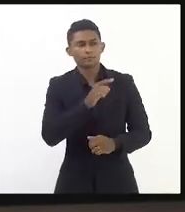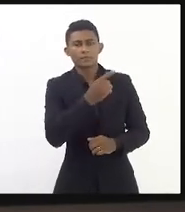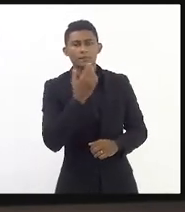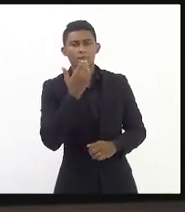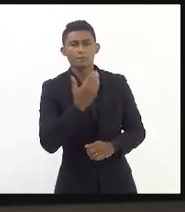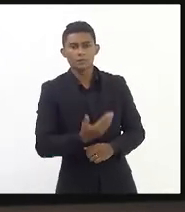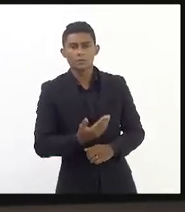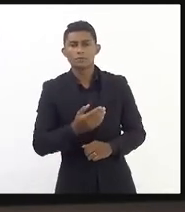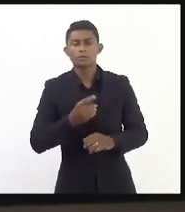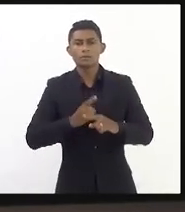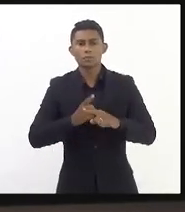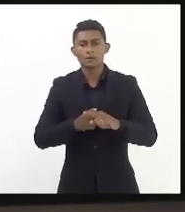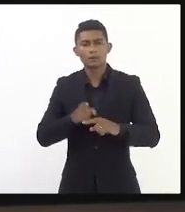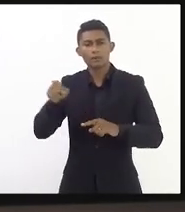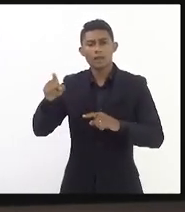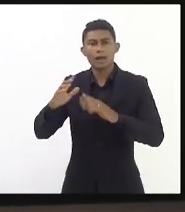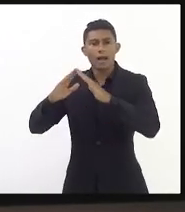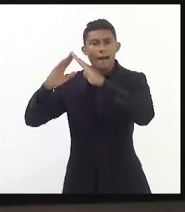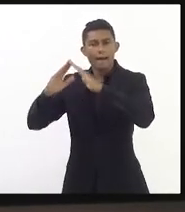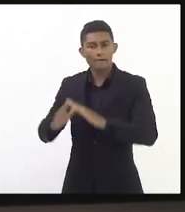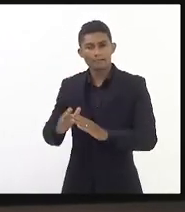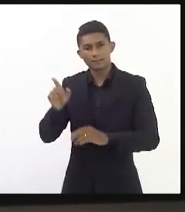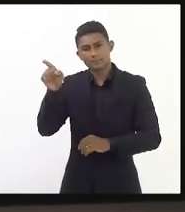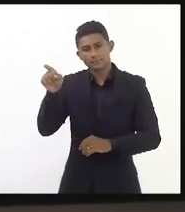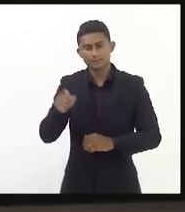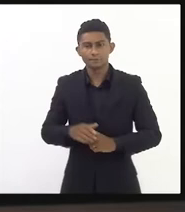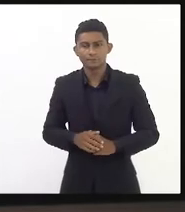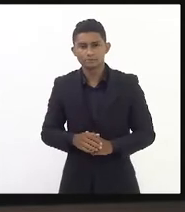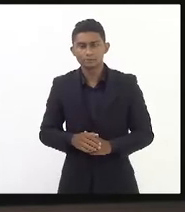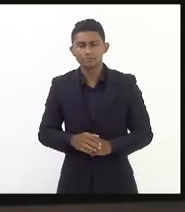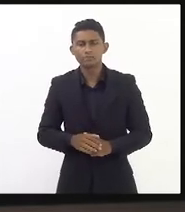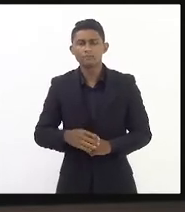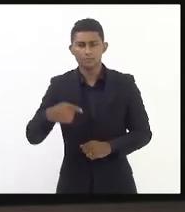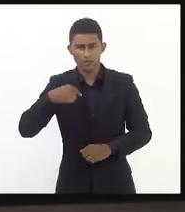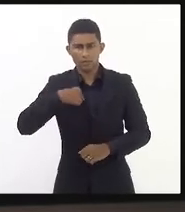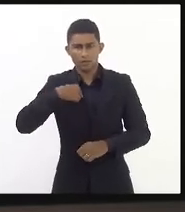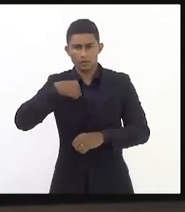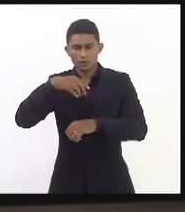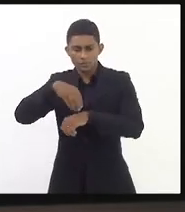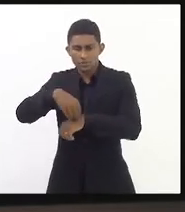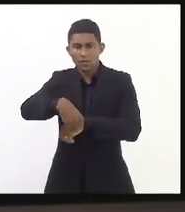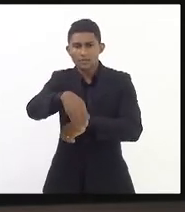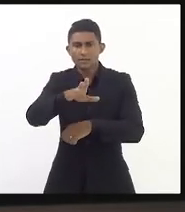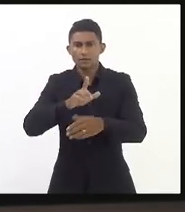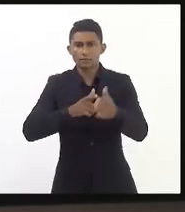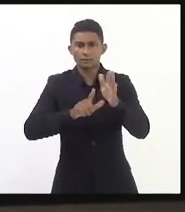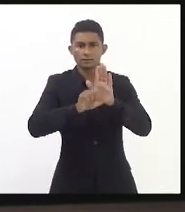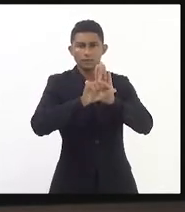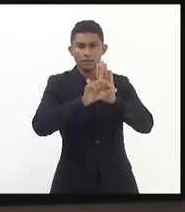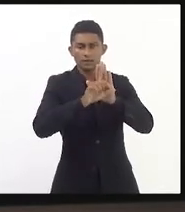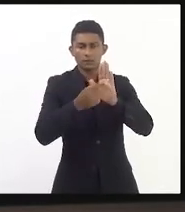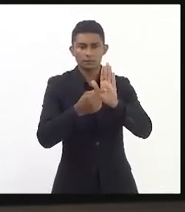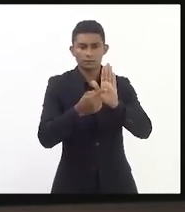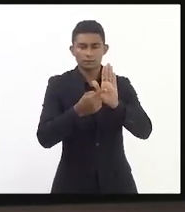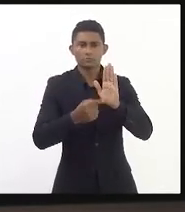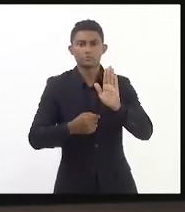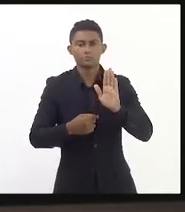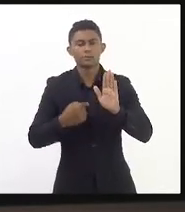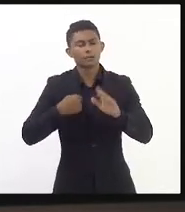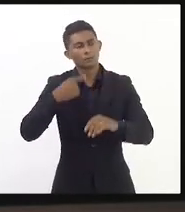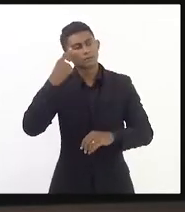estar morando naquela localidade, que eu fizesse uma indicação legislativa. E eu